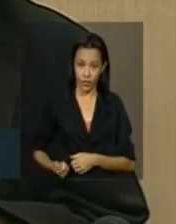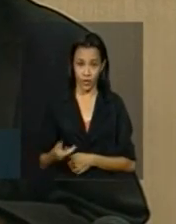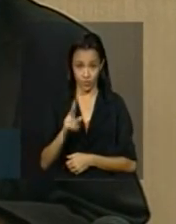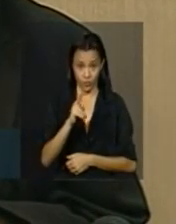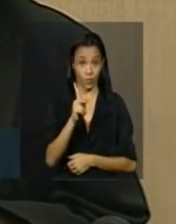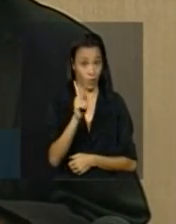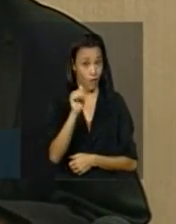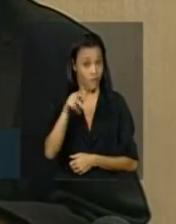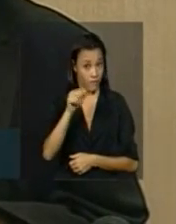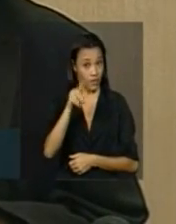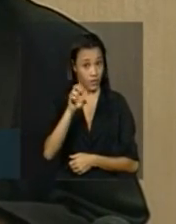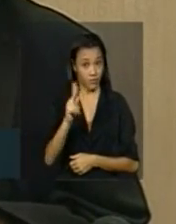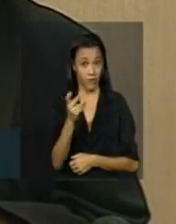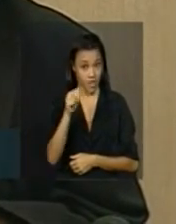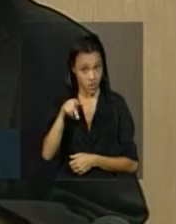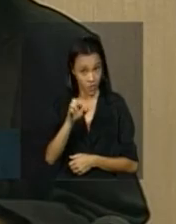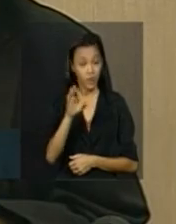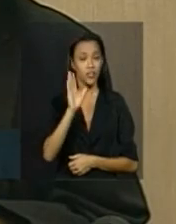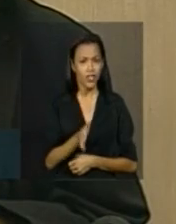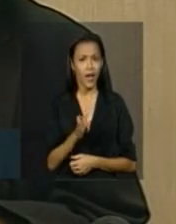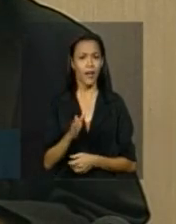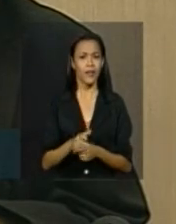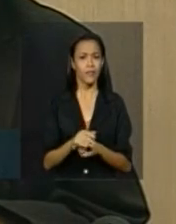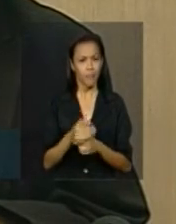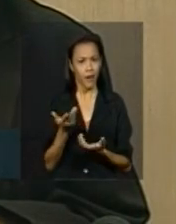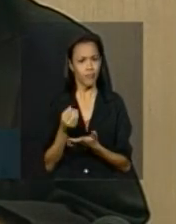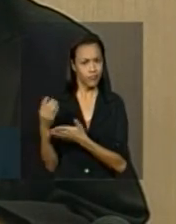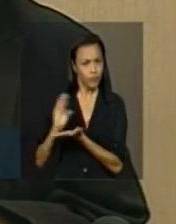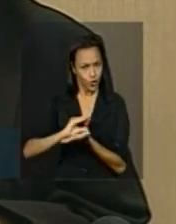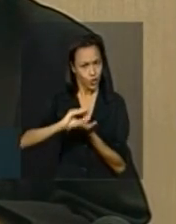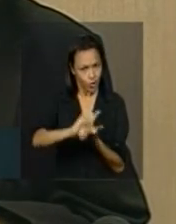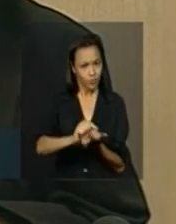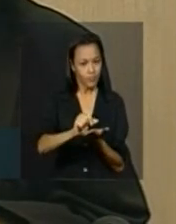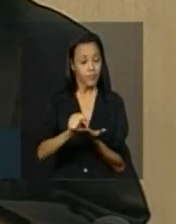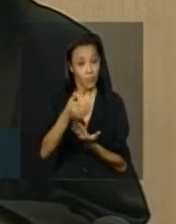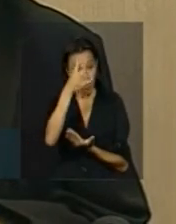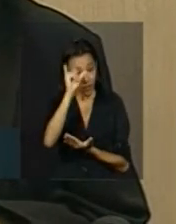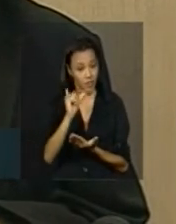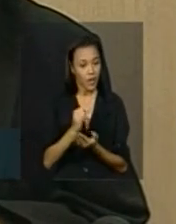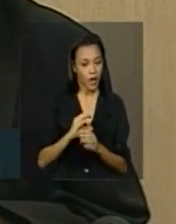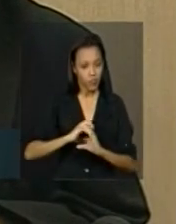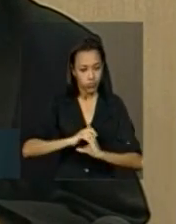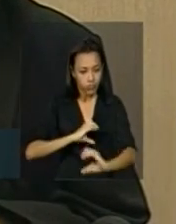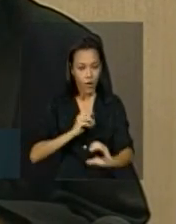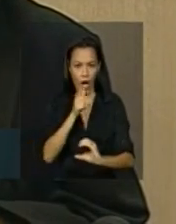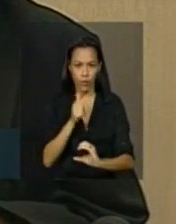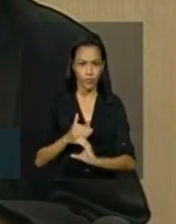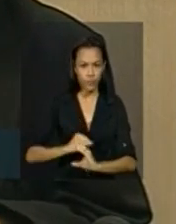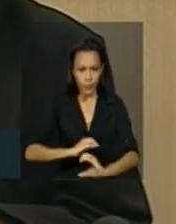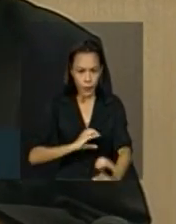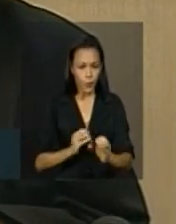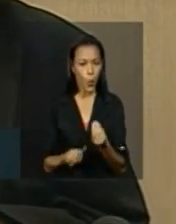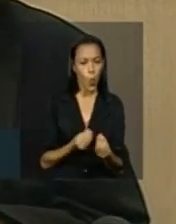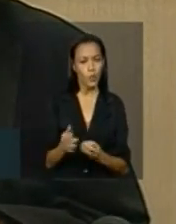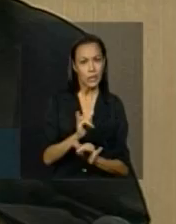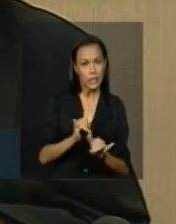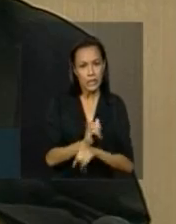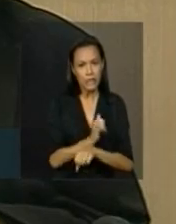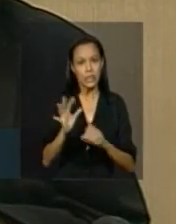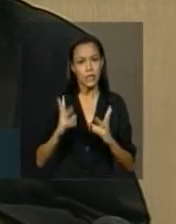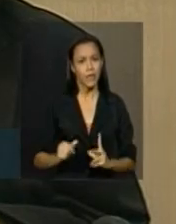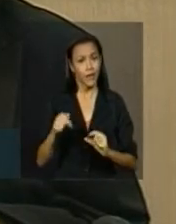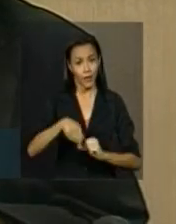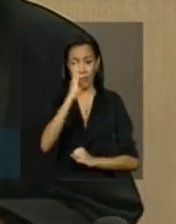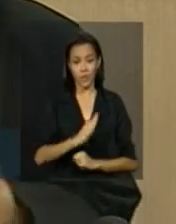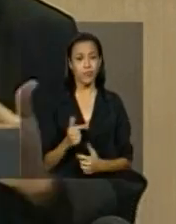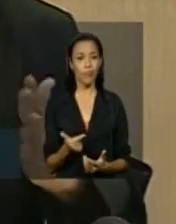e que se financiou municípios com relação a terros sanitários a gestão de resídos plano de coleta etc e nós não temos isso consolidado no